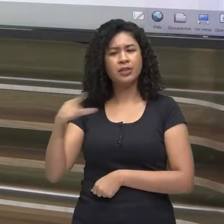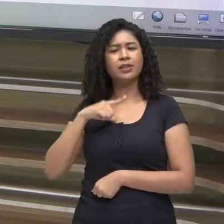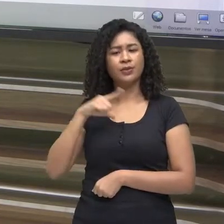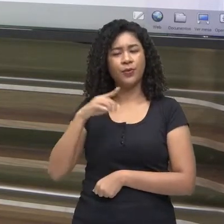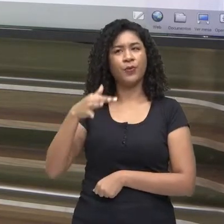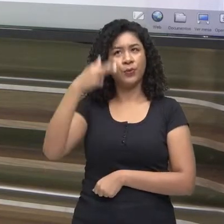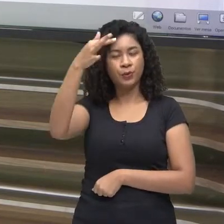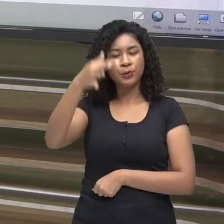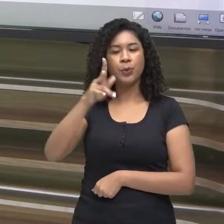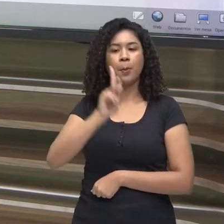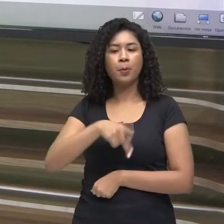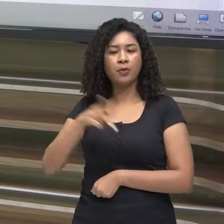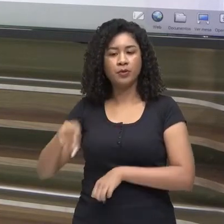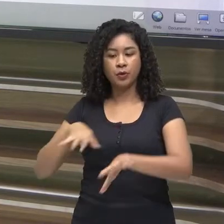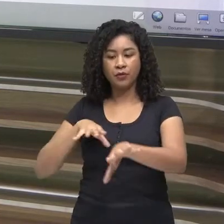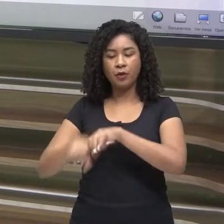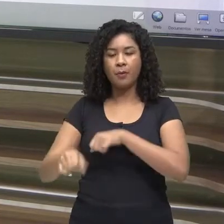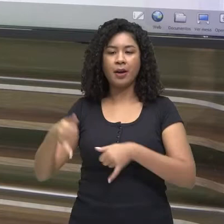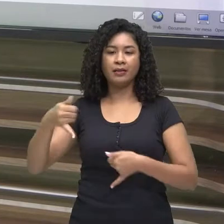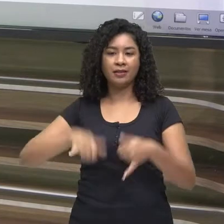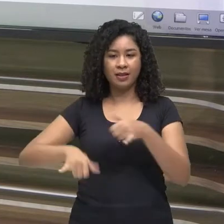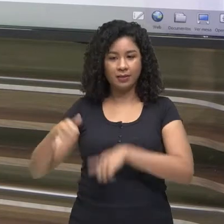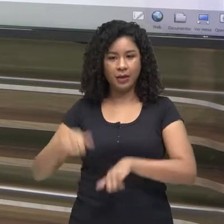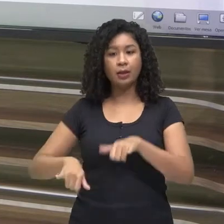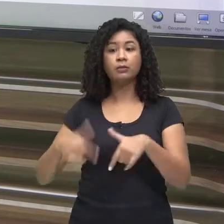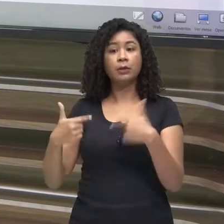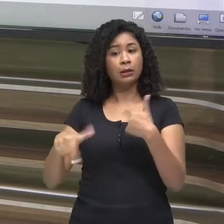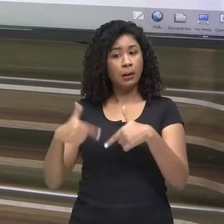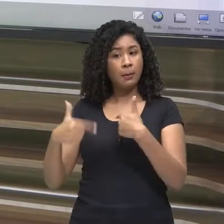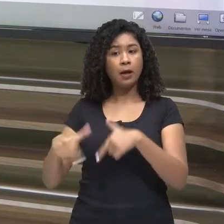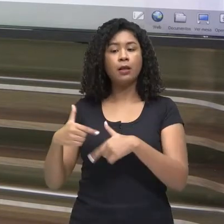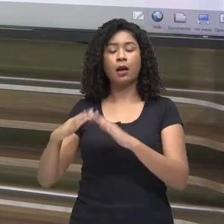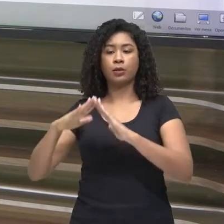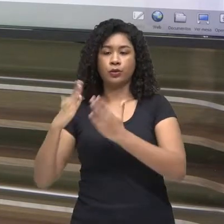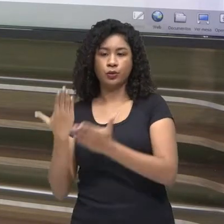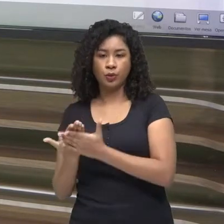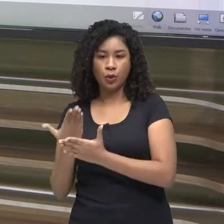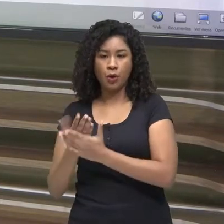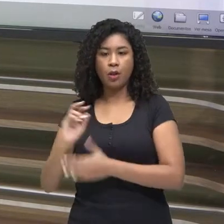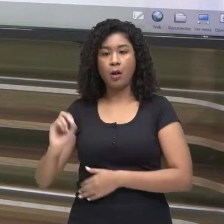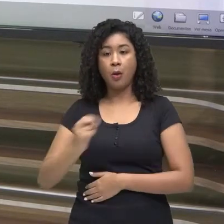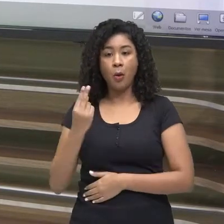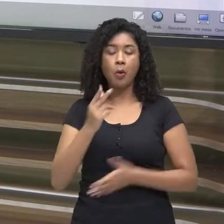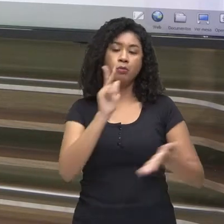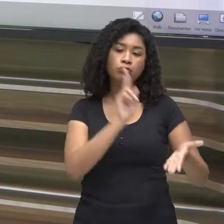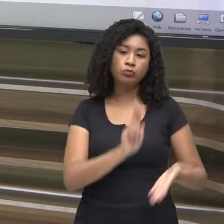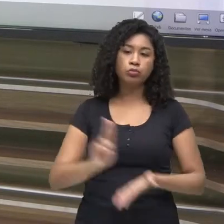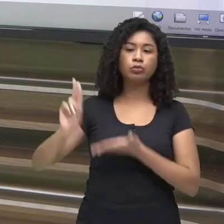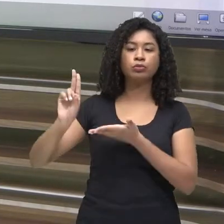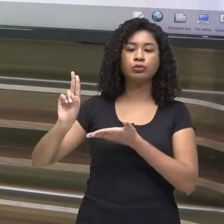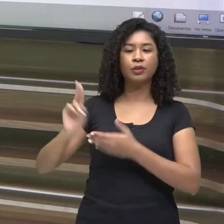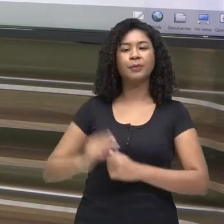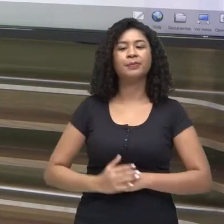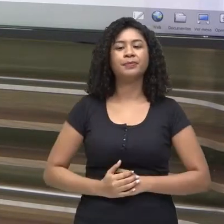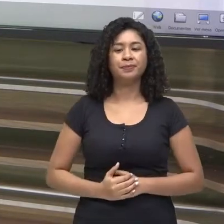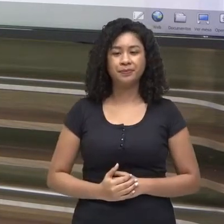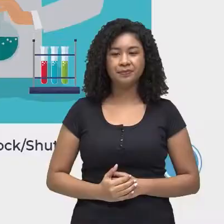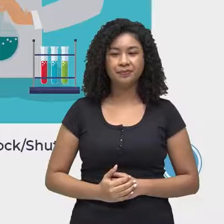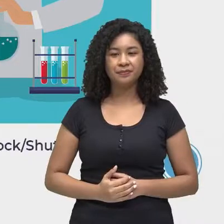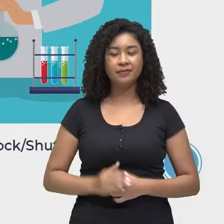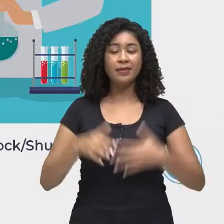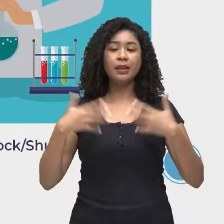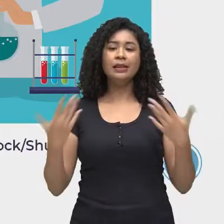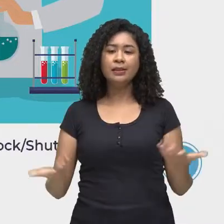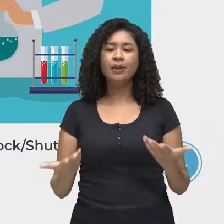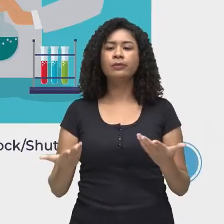podem trabalhar tanto na escola quanto nas universidades, certo? Então, gente, falando aí um